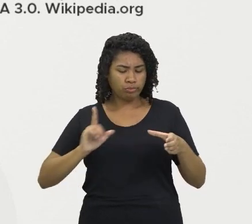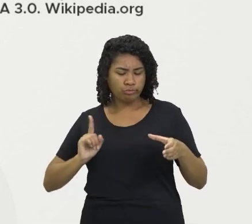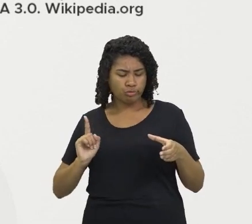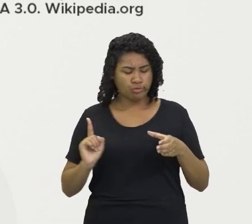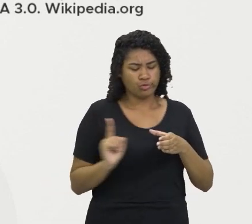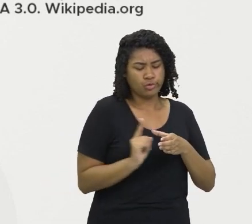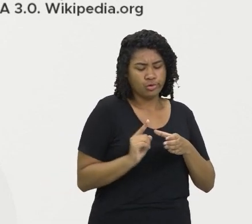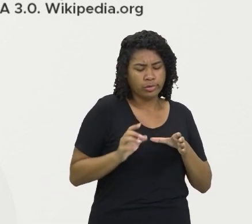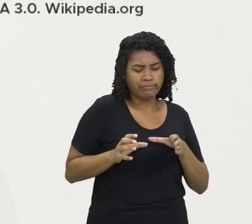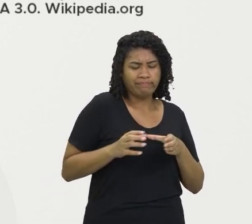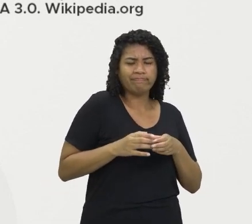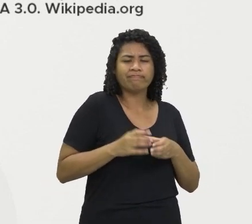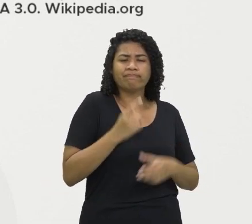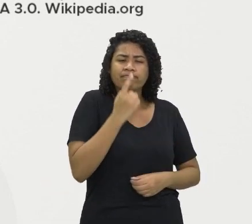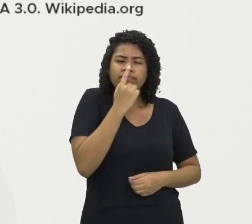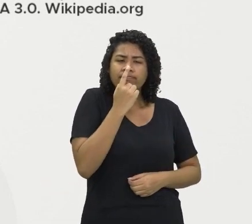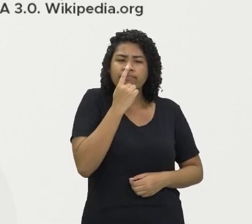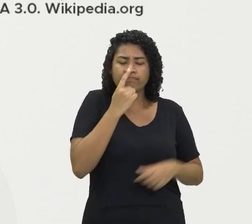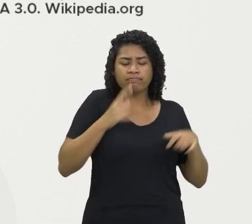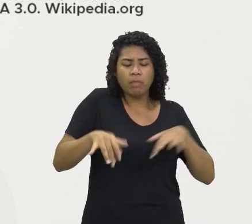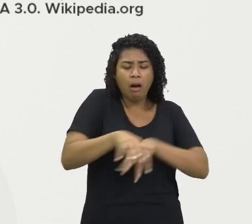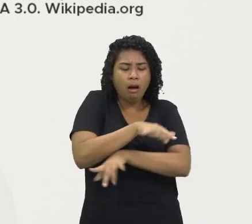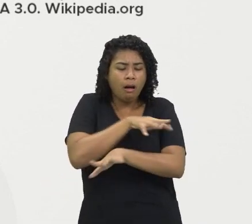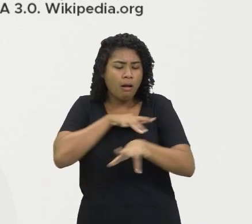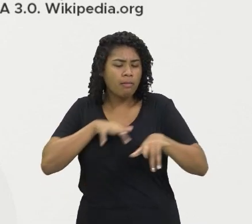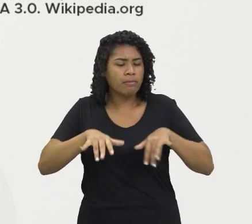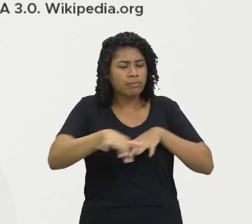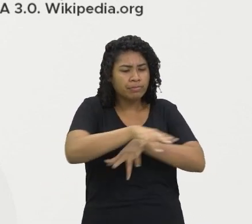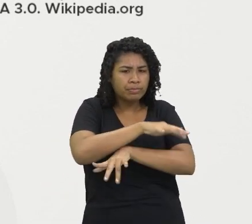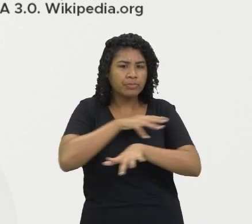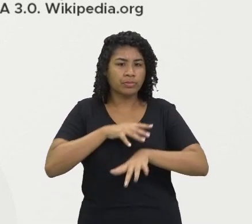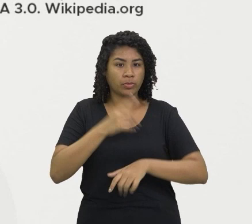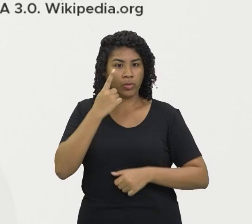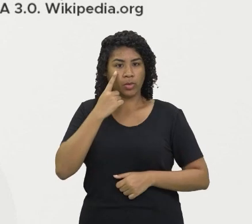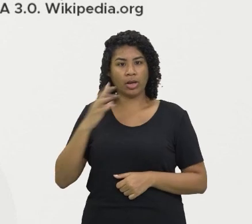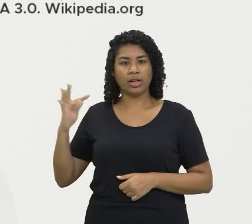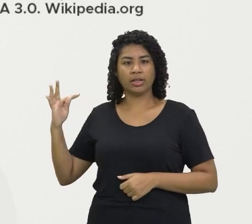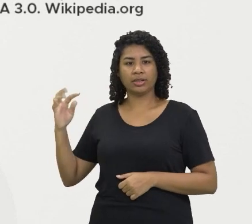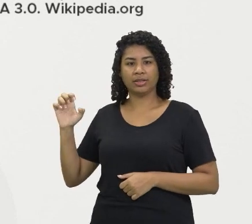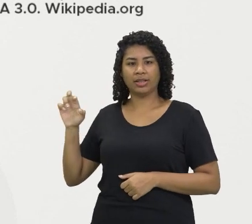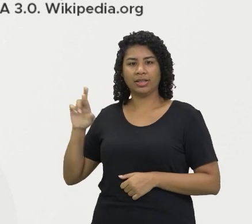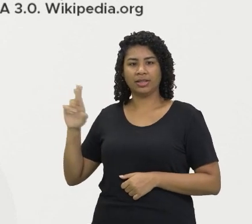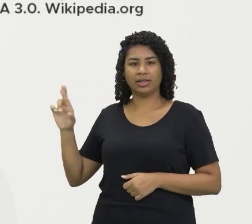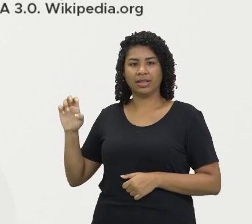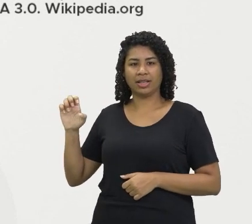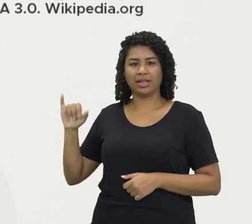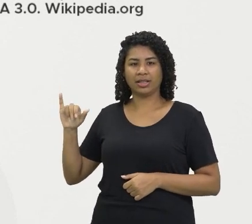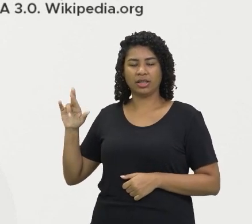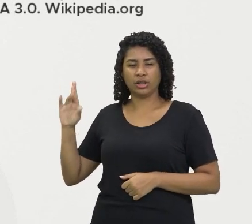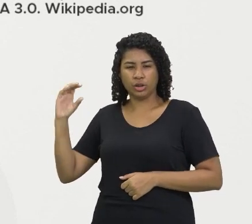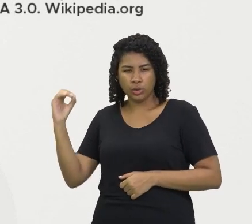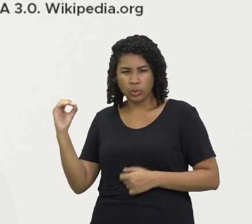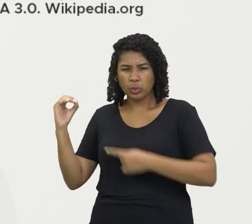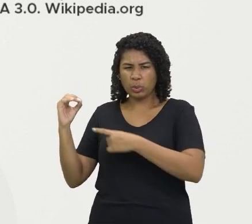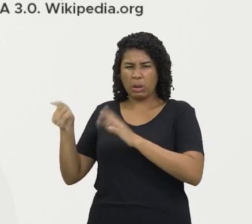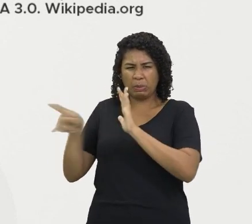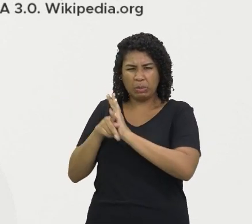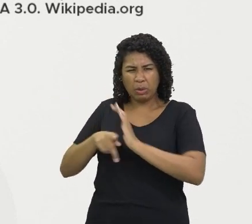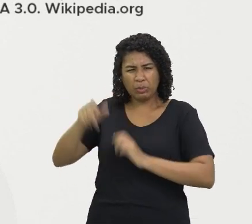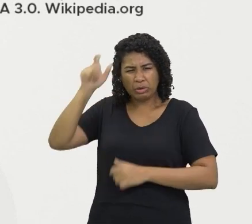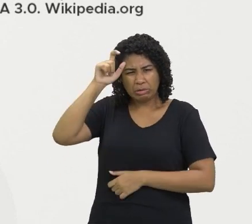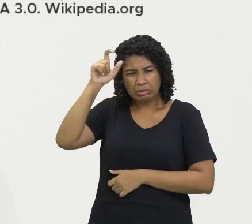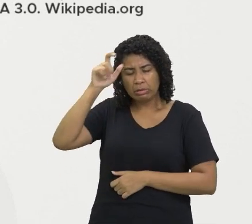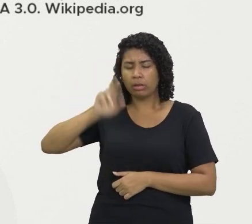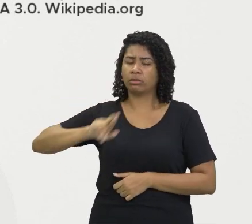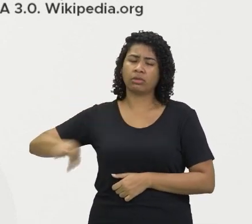comunidade, a celebrar no seu terreiro. E terreiro aqui não é coisa do diabo, gente. Como às vezes algumas comunidades de fé